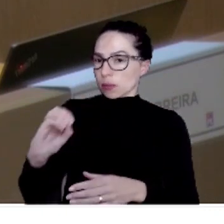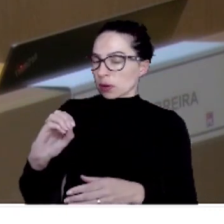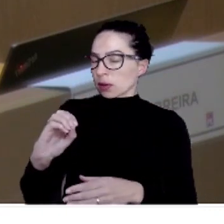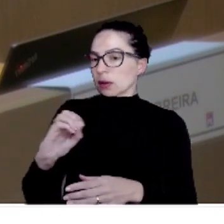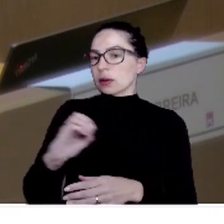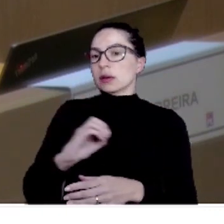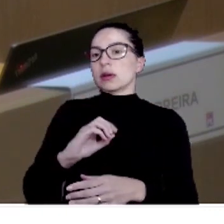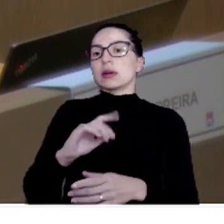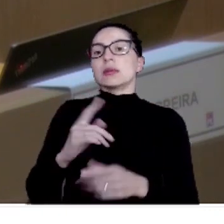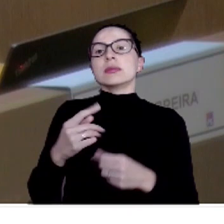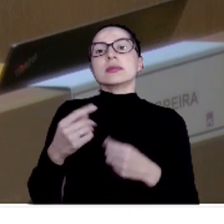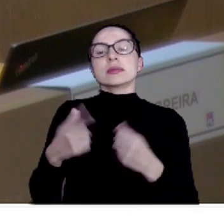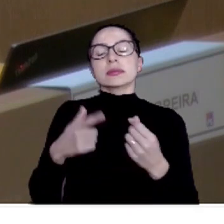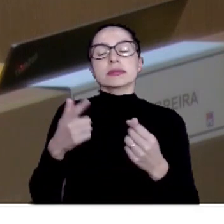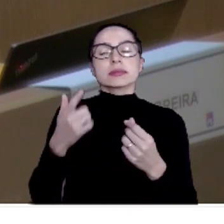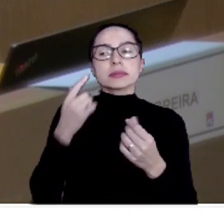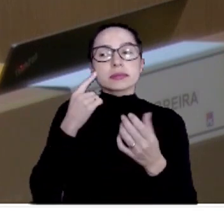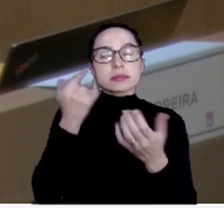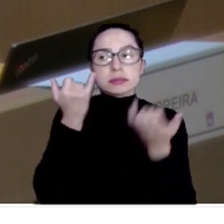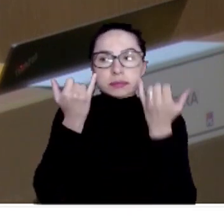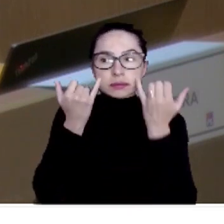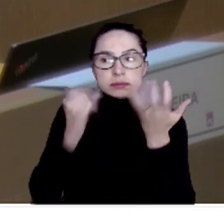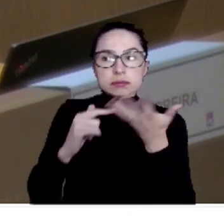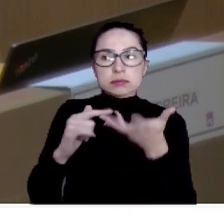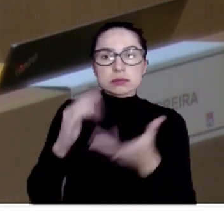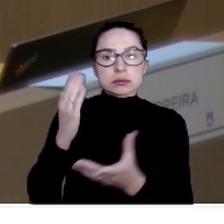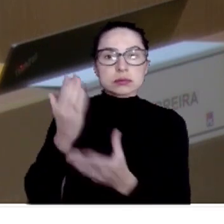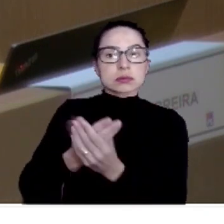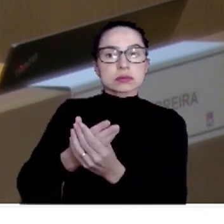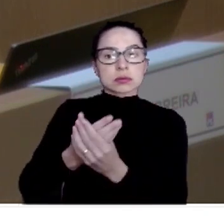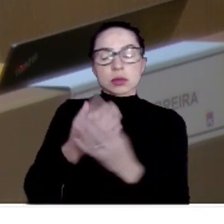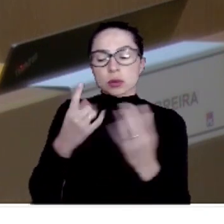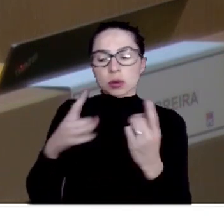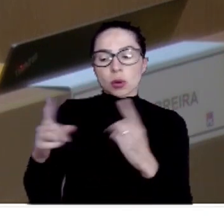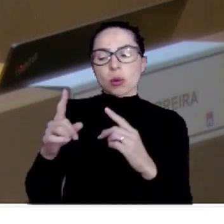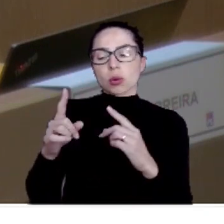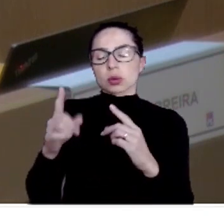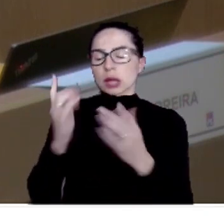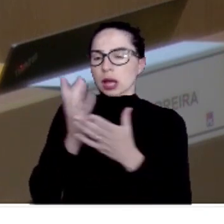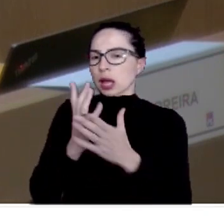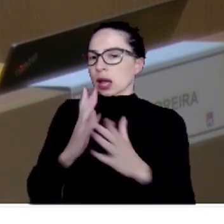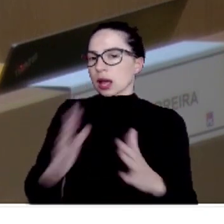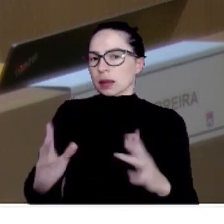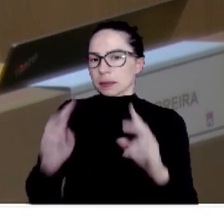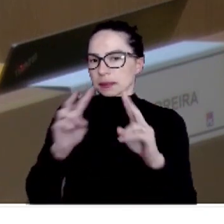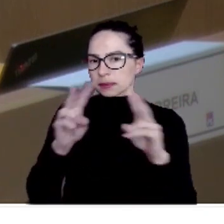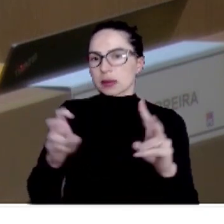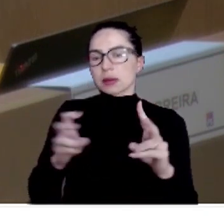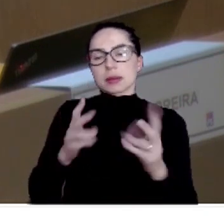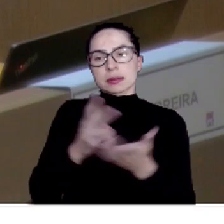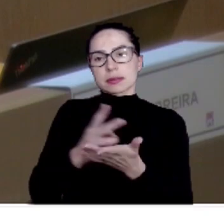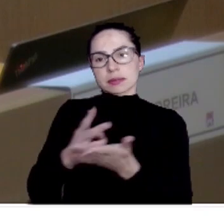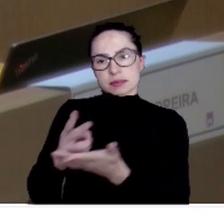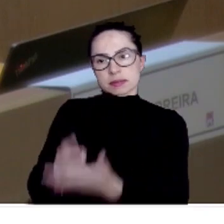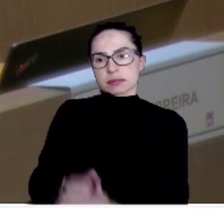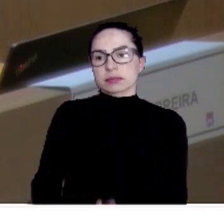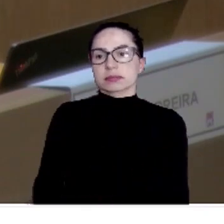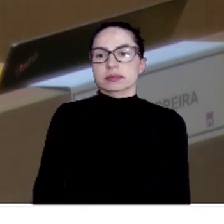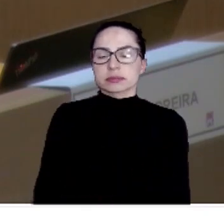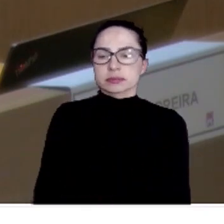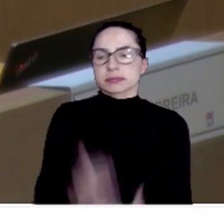e orientações para que entre realmente na justiça contra atos como esse, para que isso não se torne corriqueiro. Obrigado,